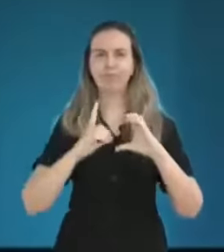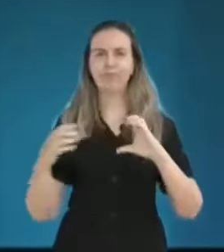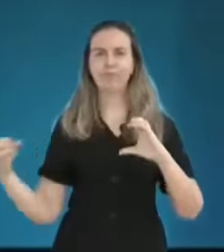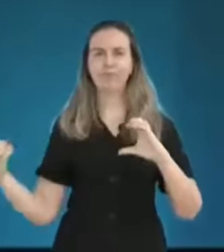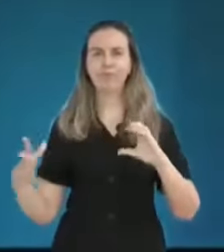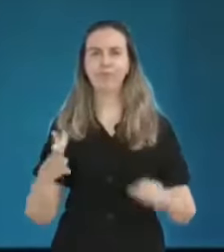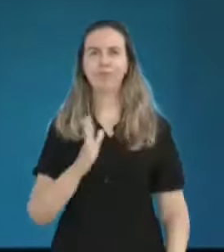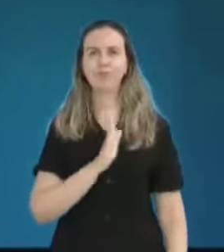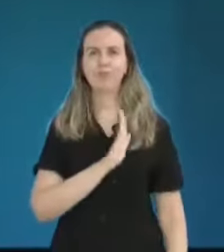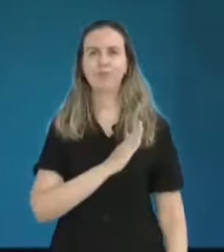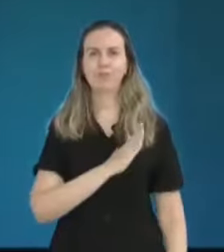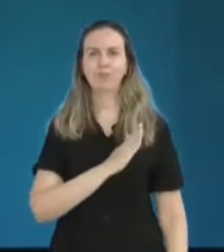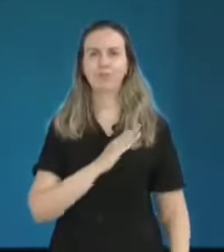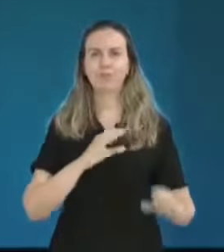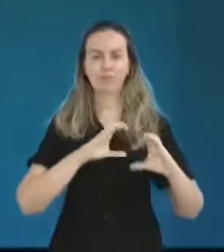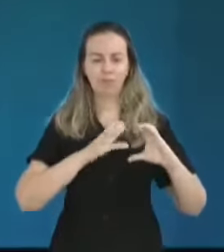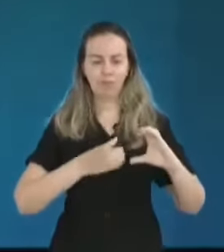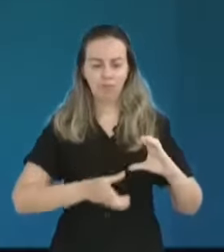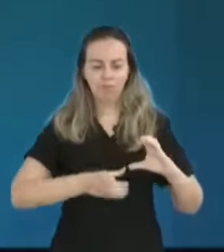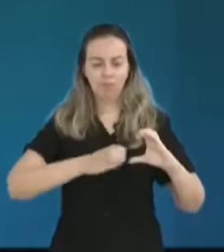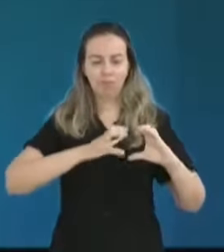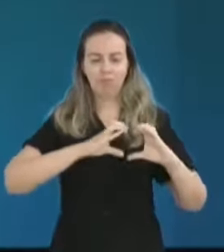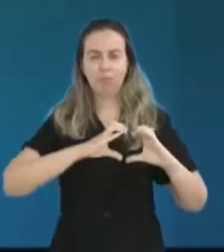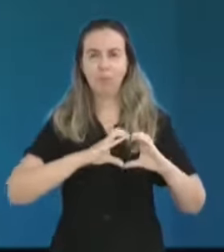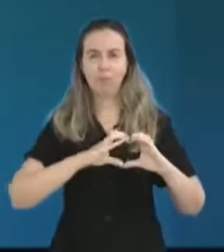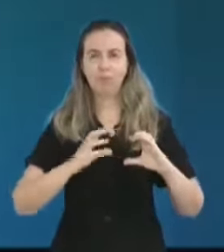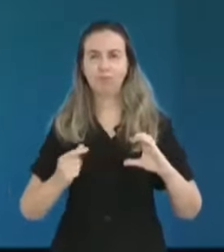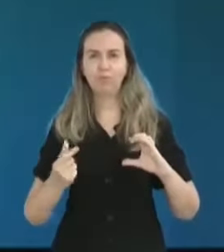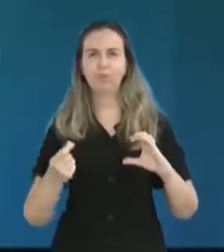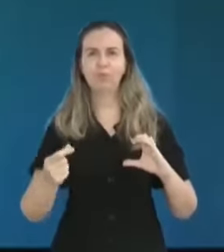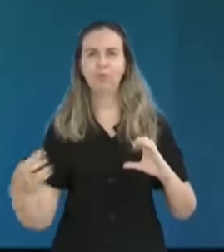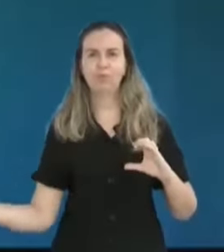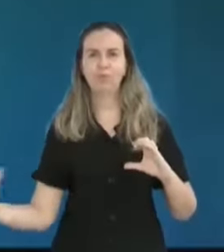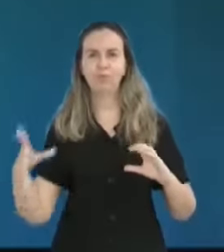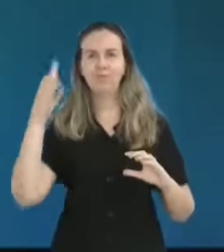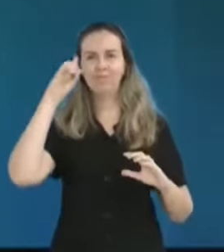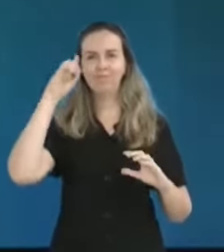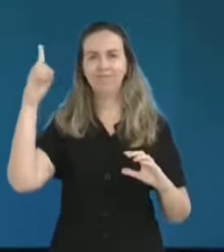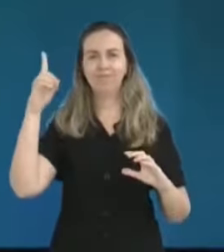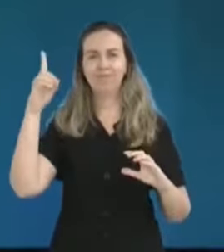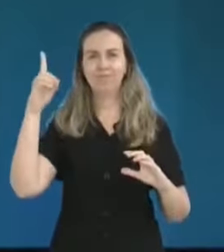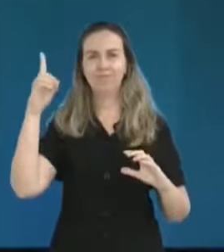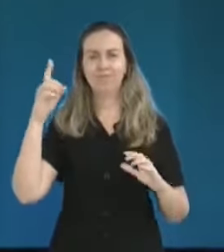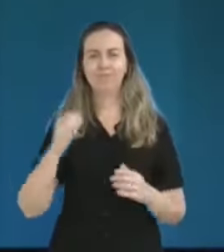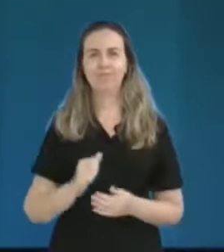Renova os nossos dias como antigamente.